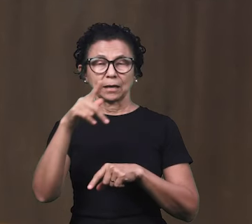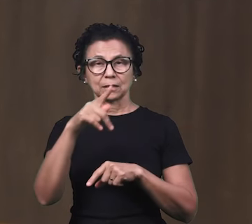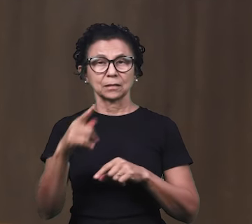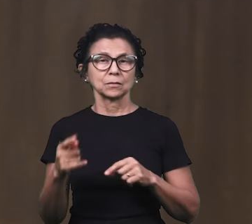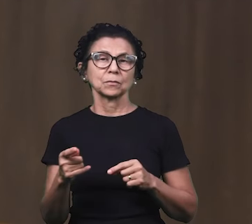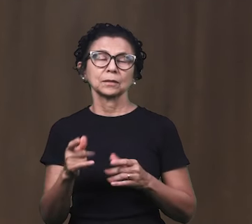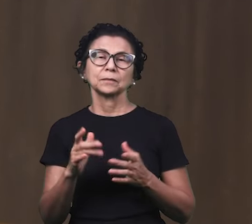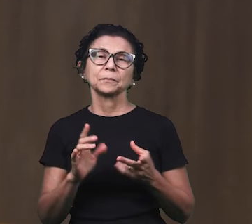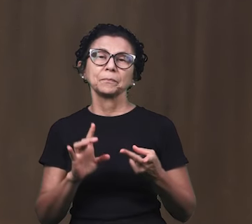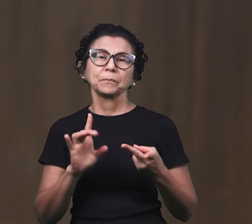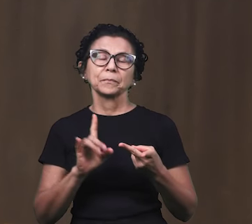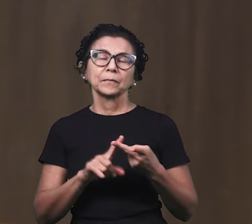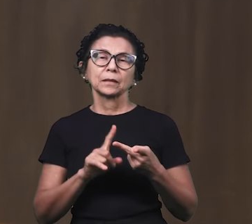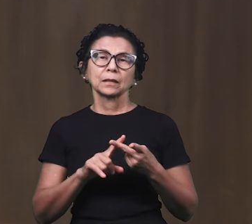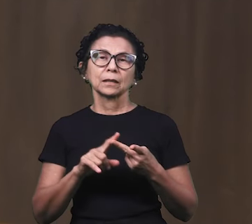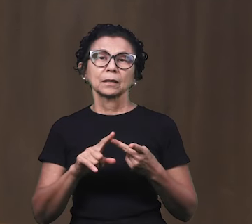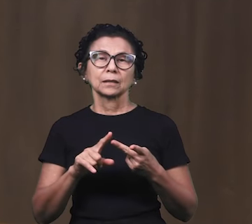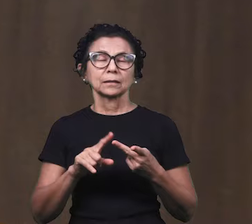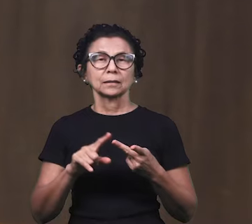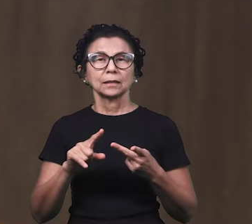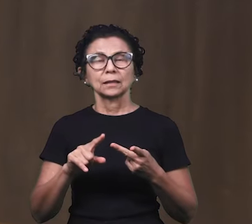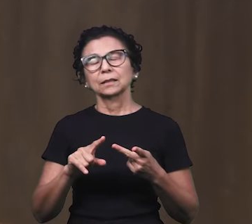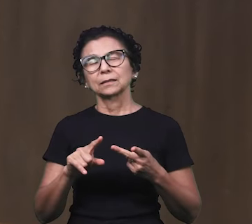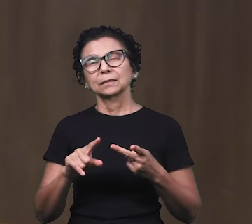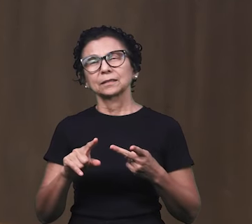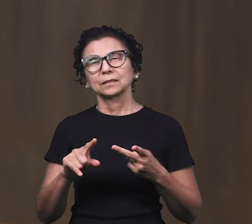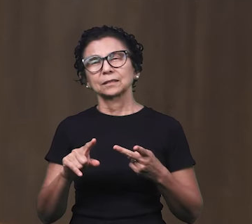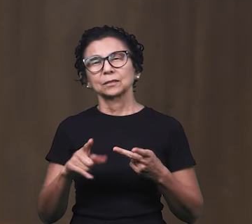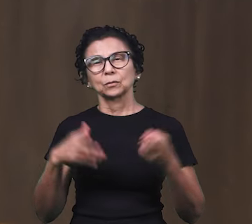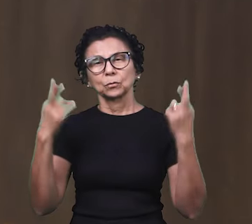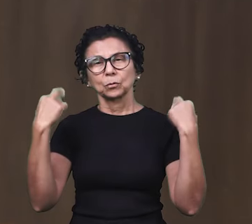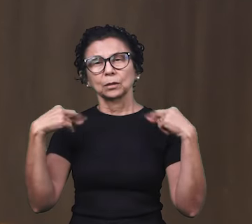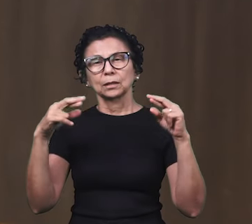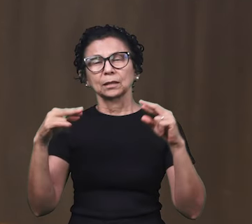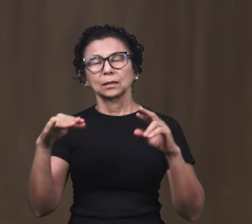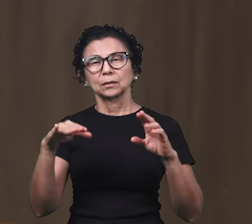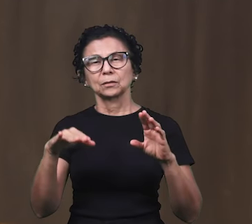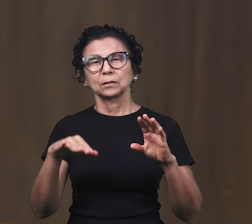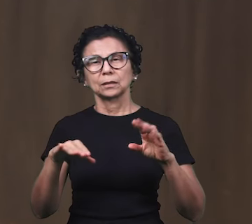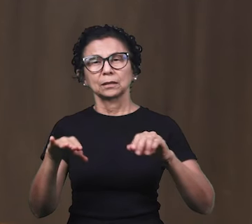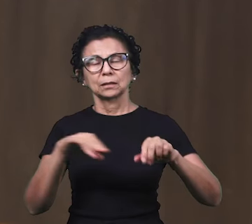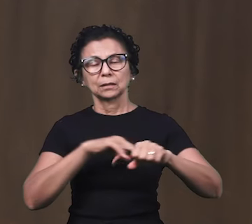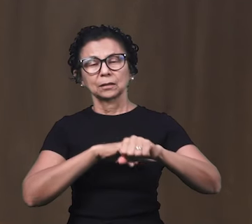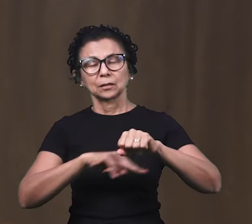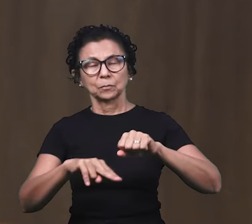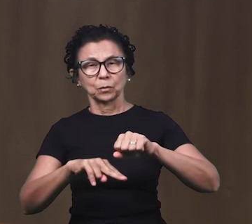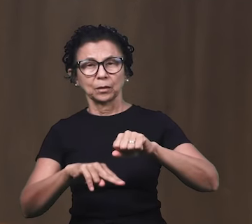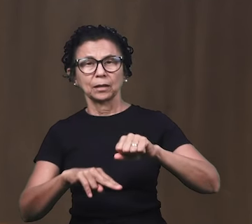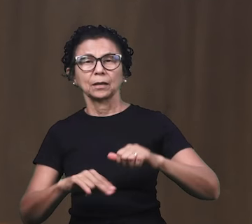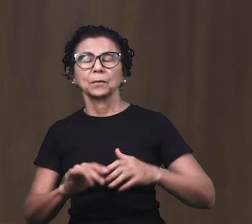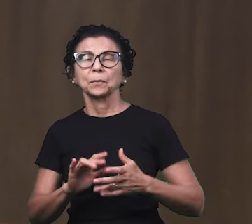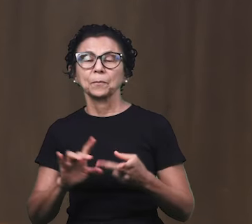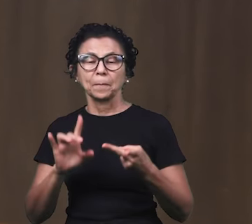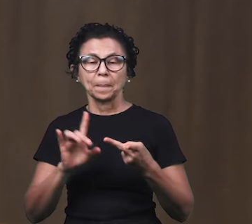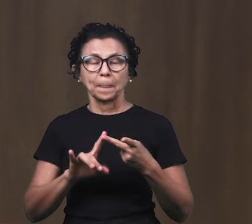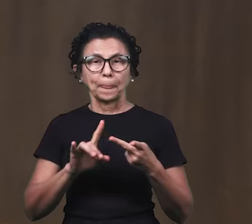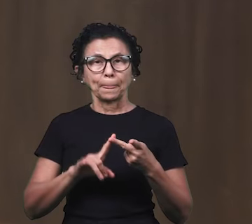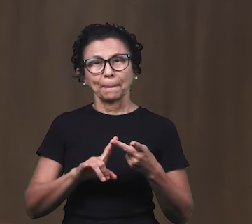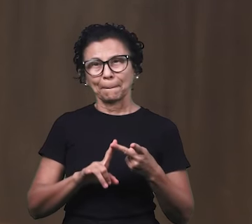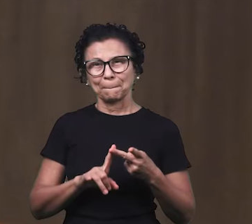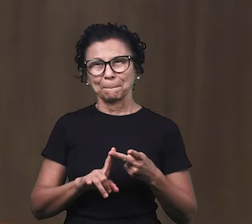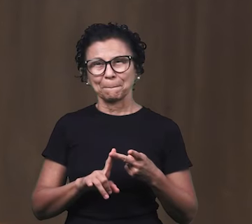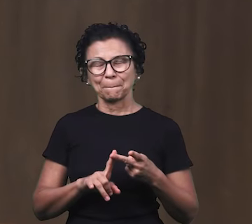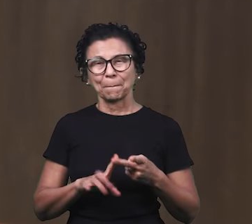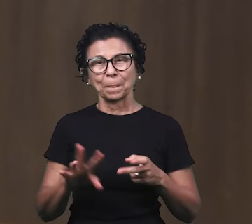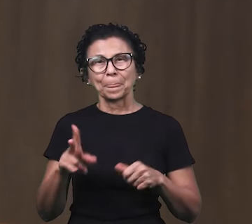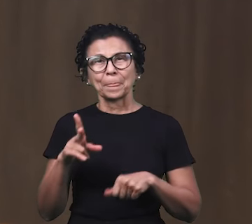Espírito Santo, os dons espirituais, Deus falando. Mas o melhor desta festa não é o